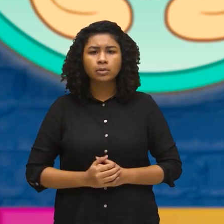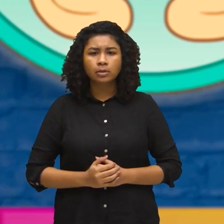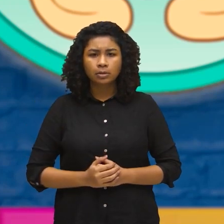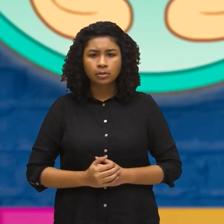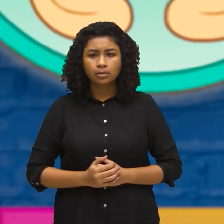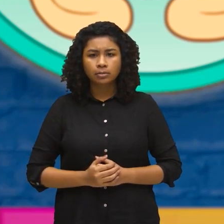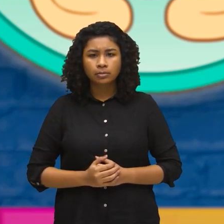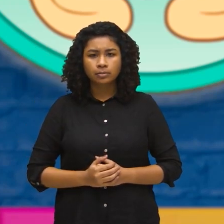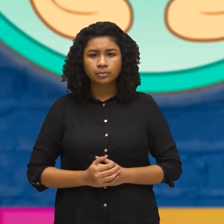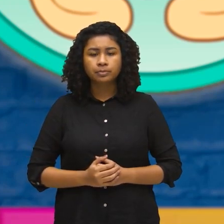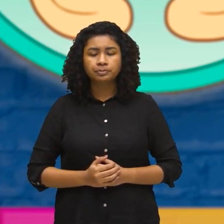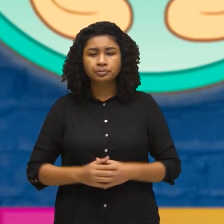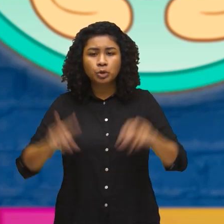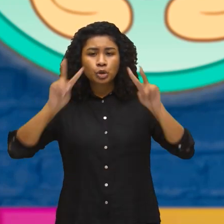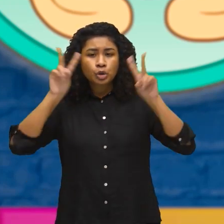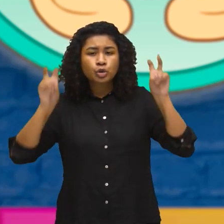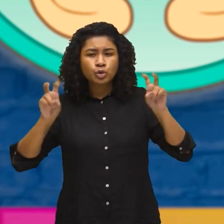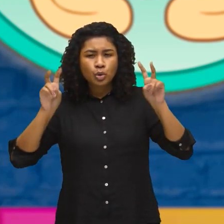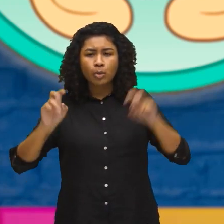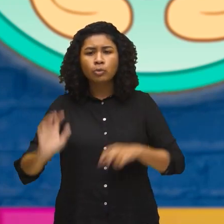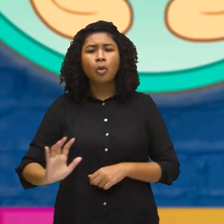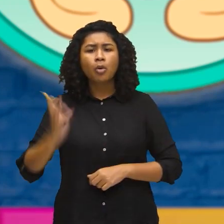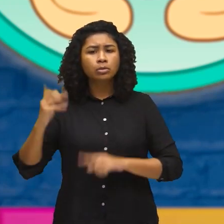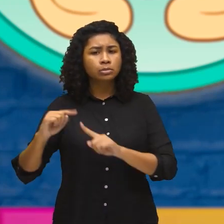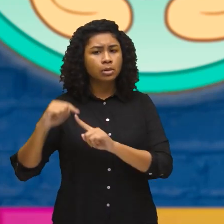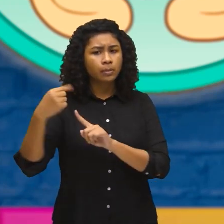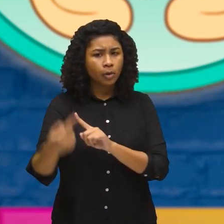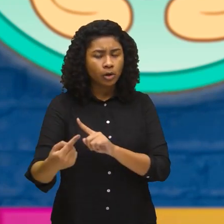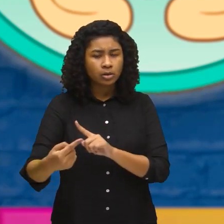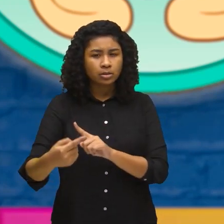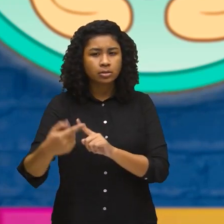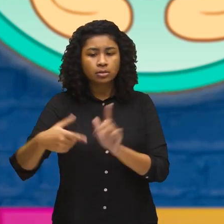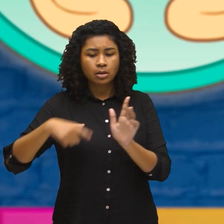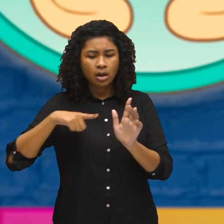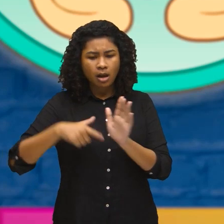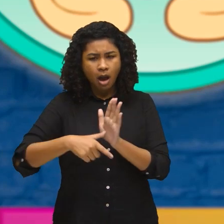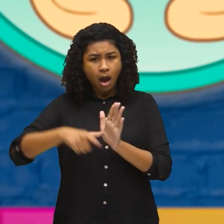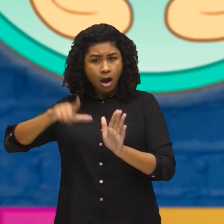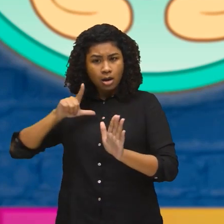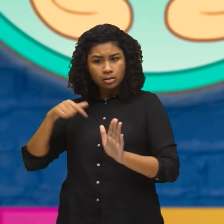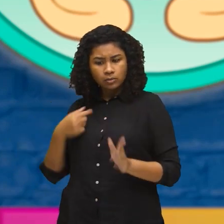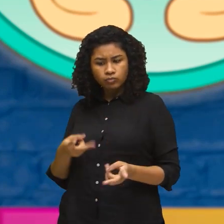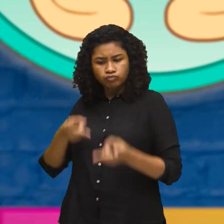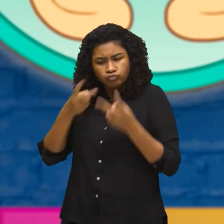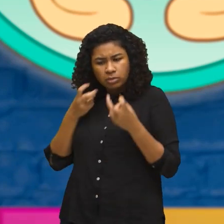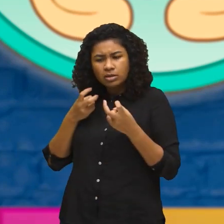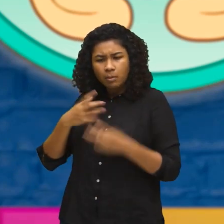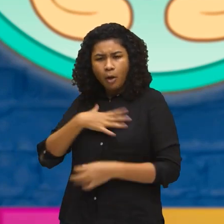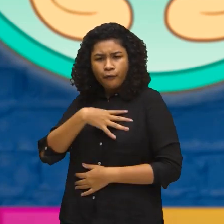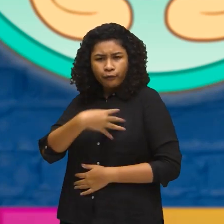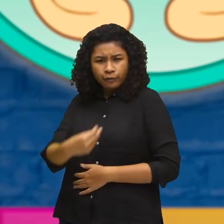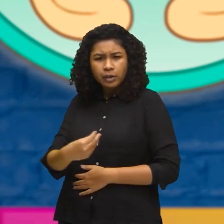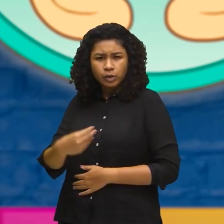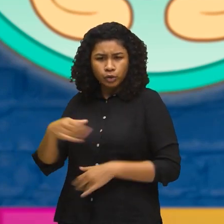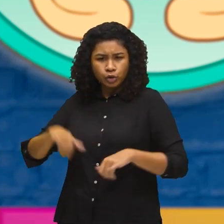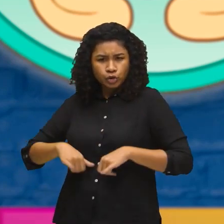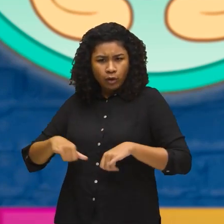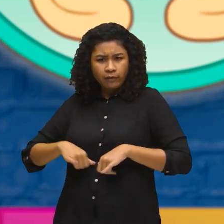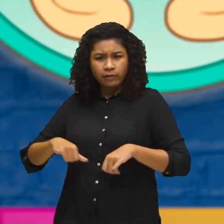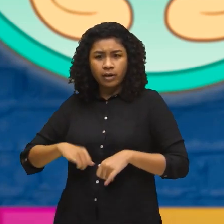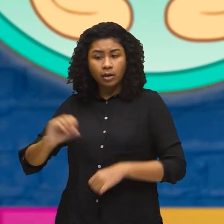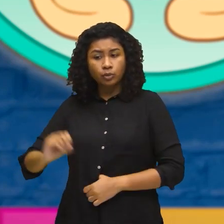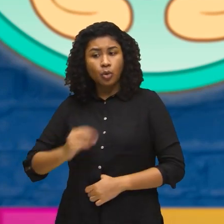das consequências, existe algum sinal que eu possa observar que meu filho esteja passando por essa situação